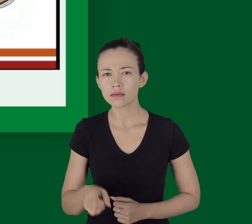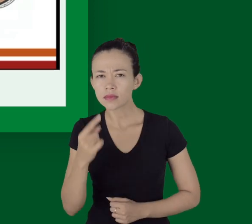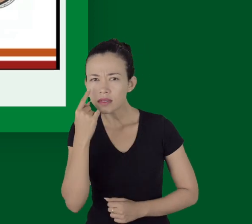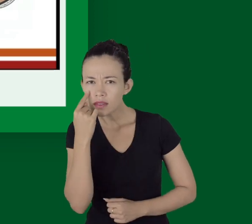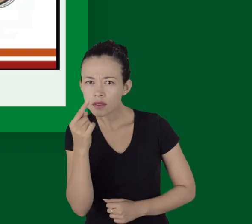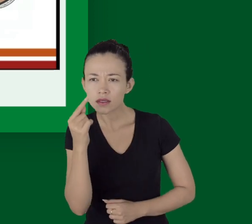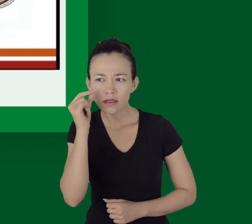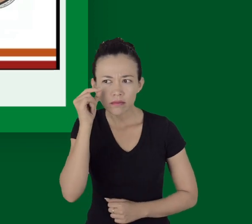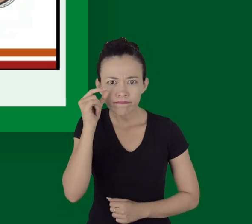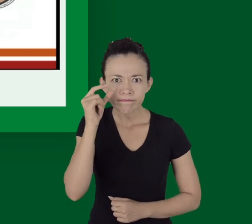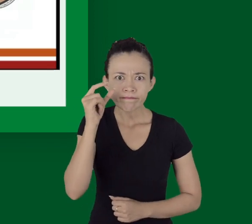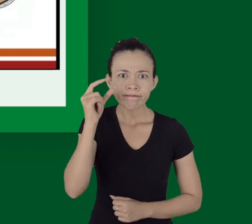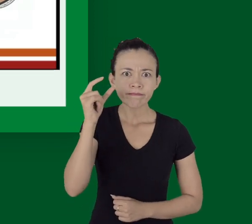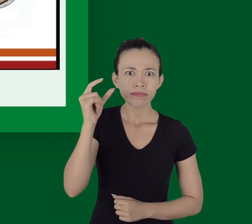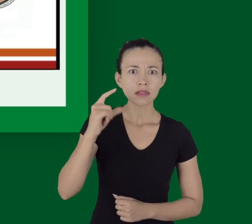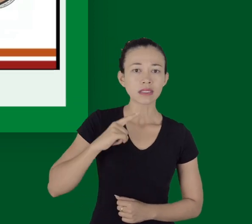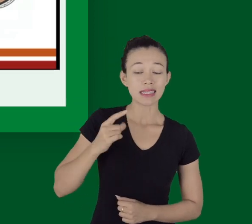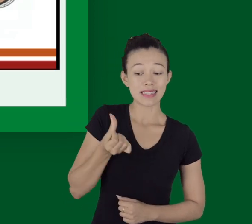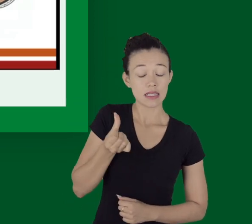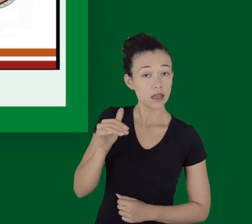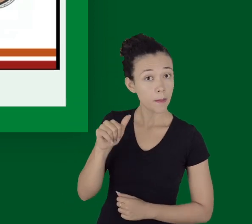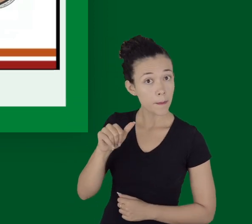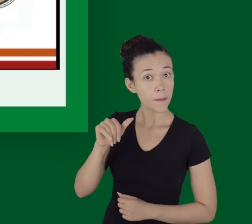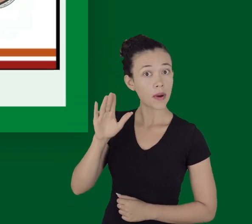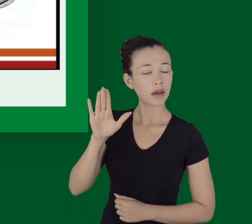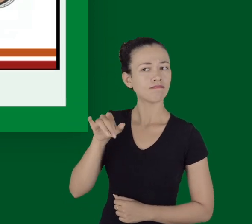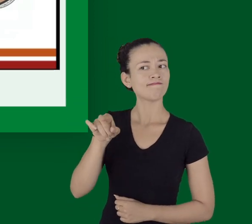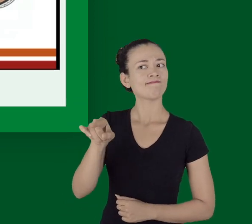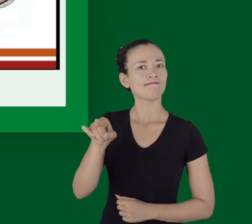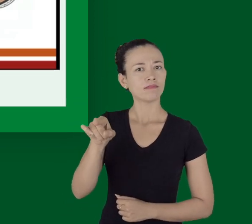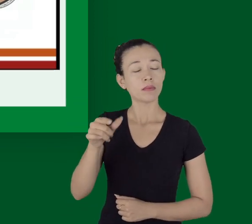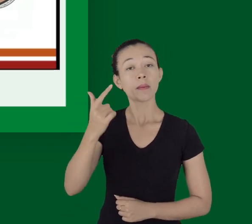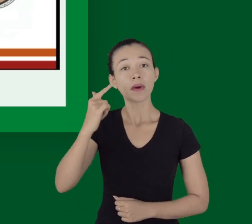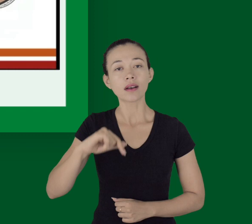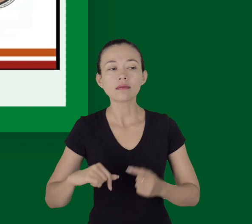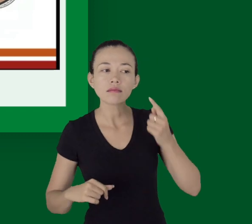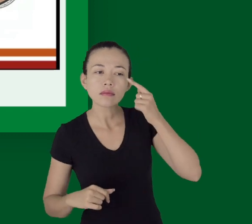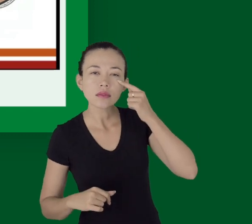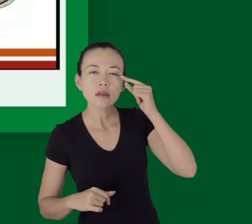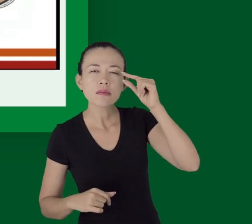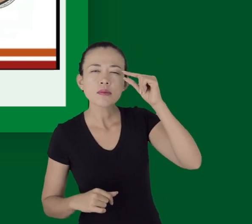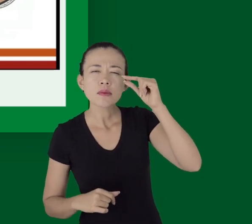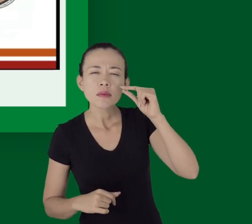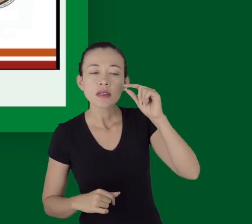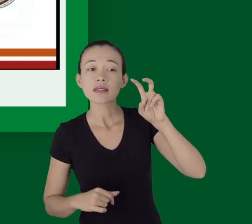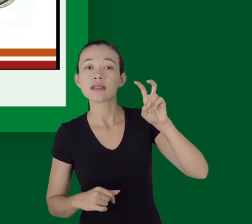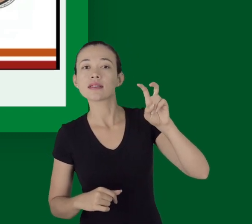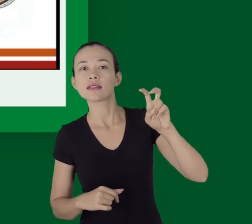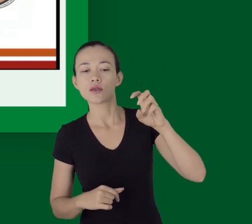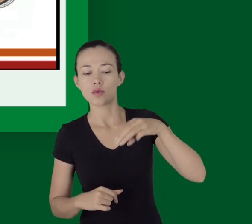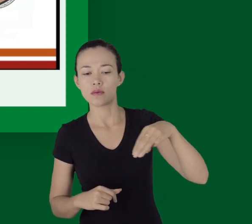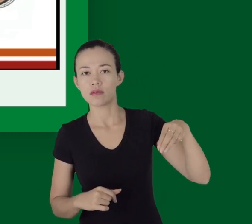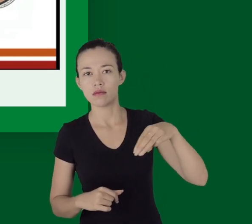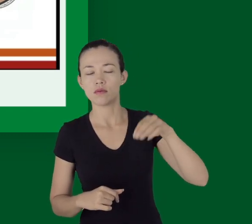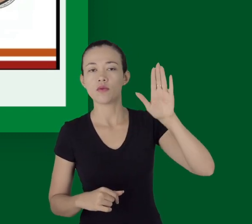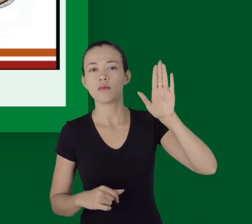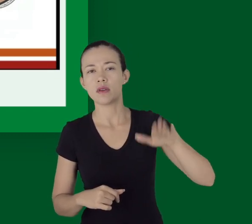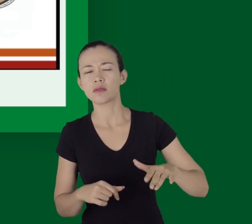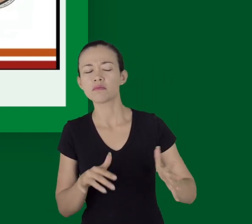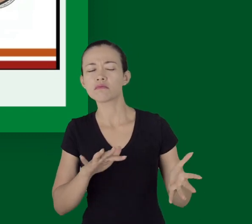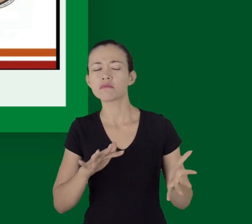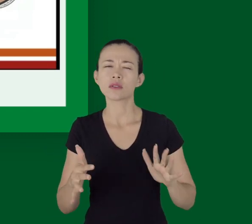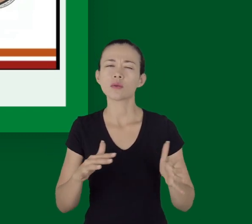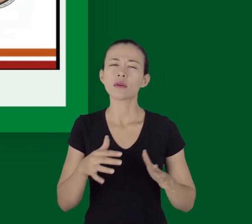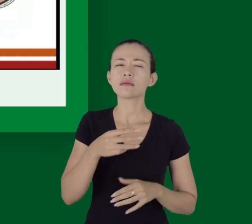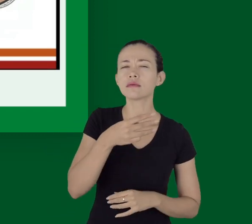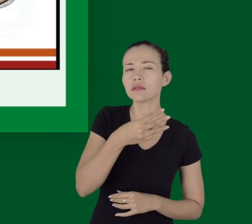uma pupila mais aberta, acima de 6 milímetros, eu já tenho uma configuração para as cair da pupila do cal, e uma pupila